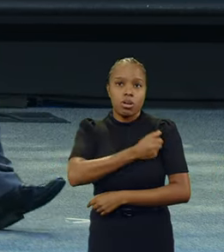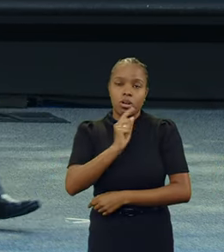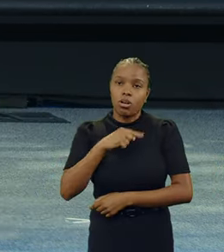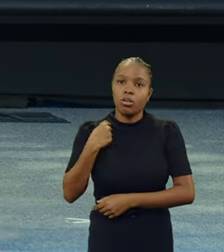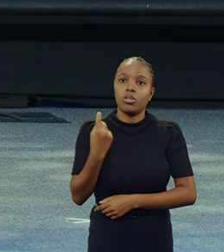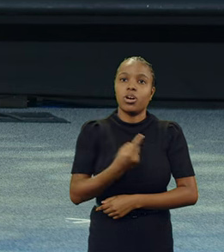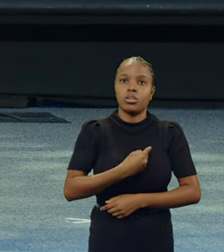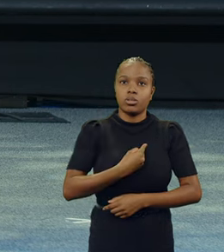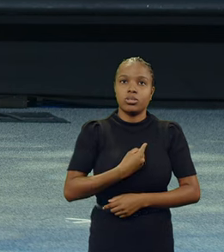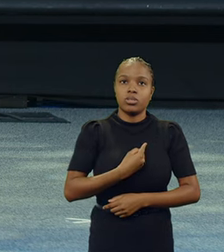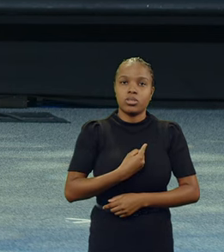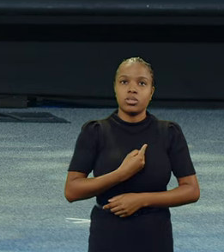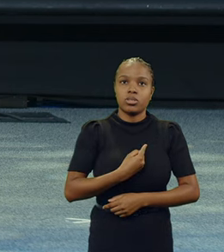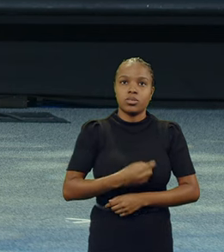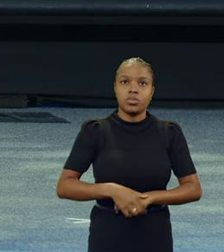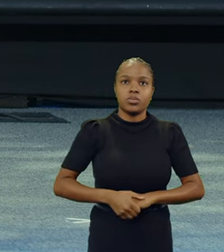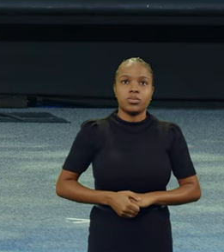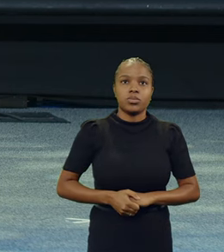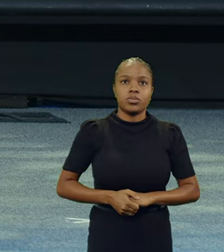você.